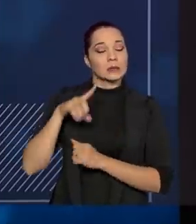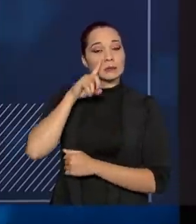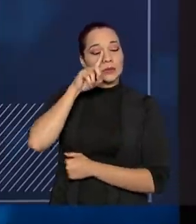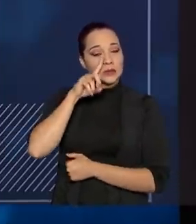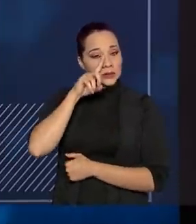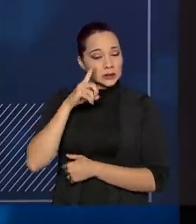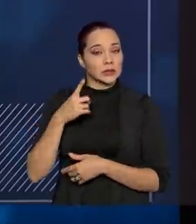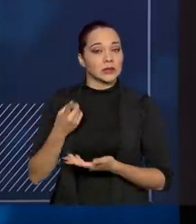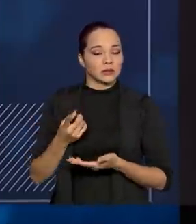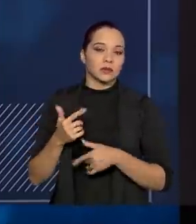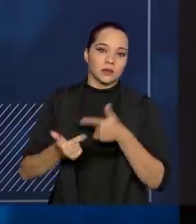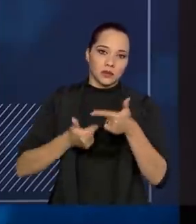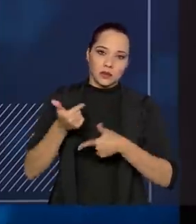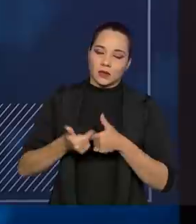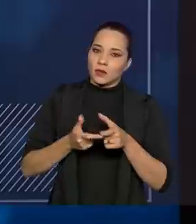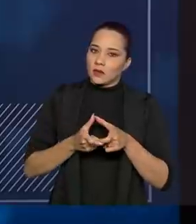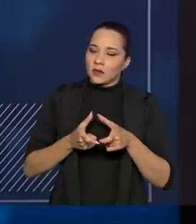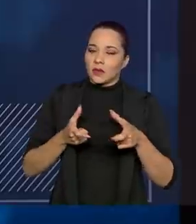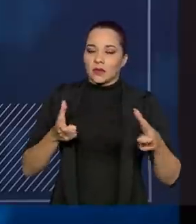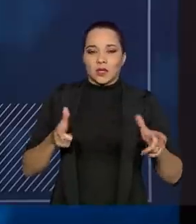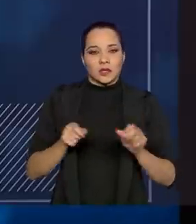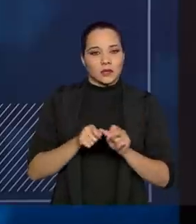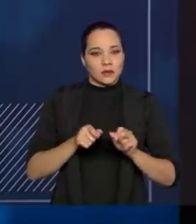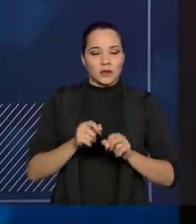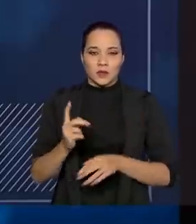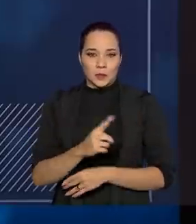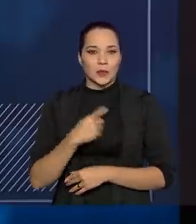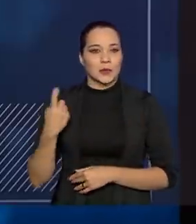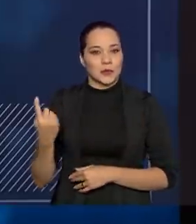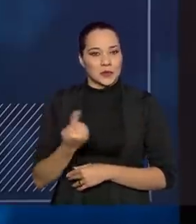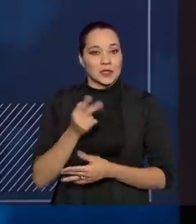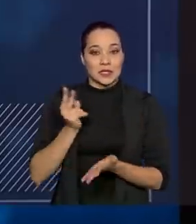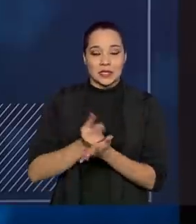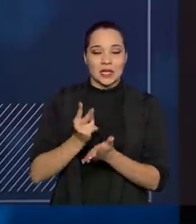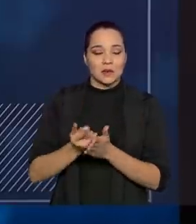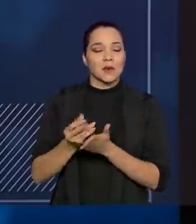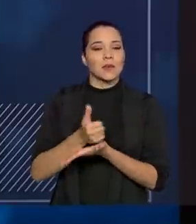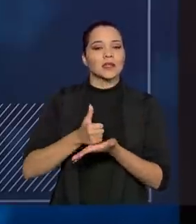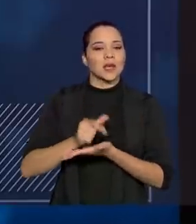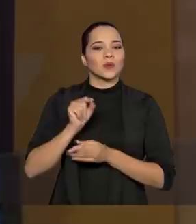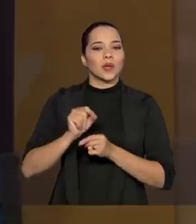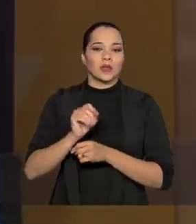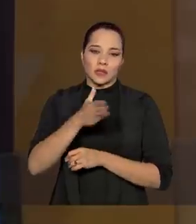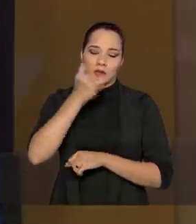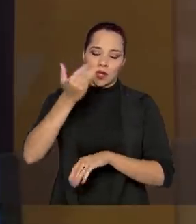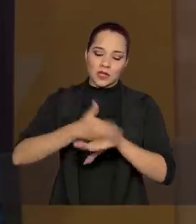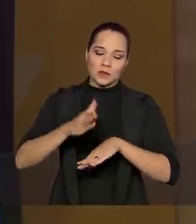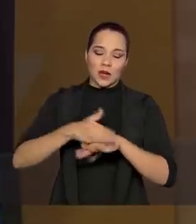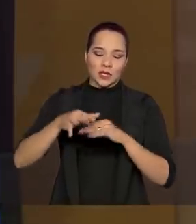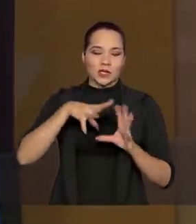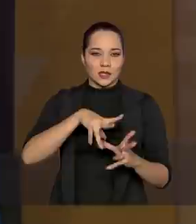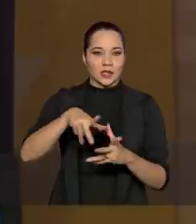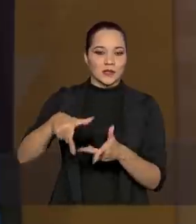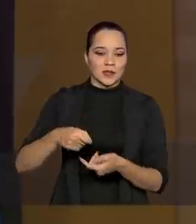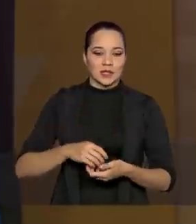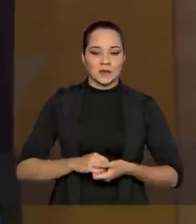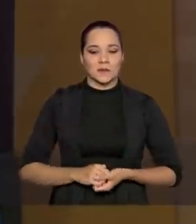risco. Então, esse é um trabalho muito grande que tem sido realizado por nós, sempre pautados também nas melhores práticas